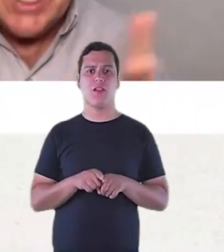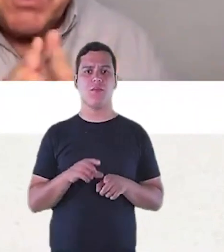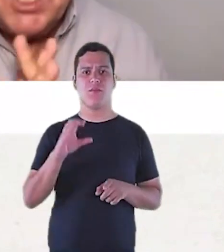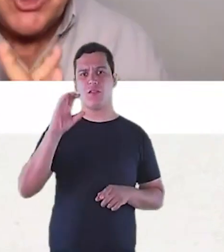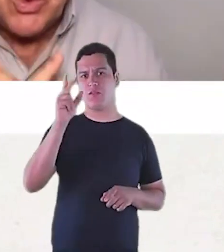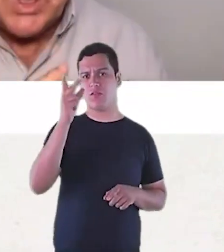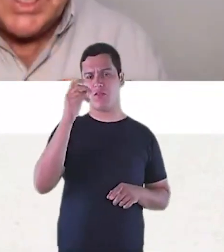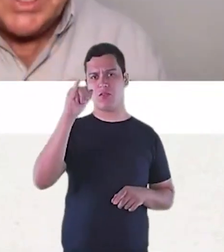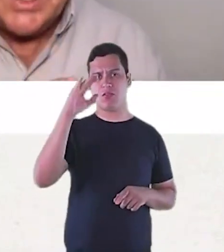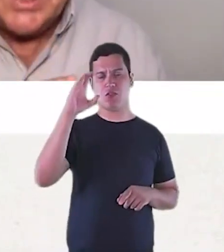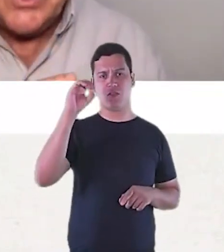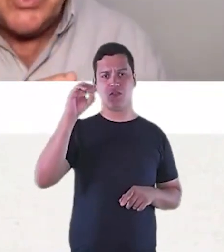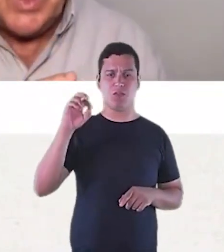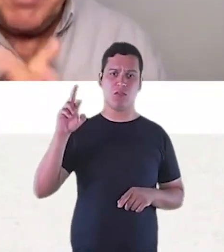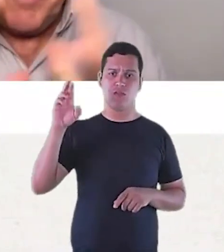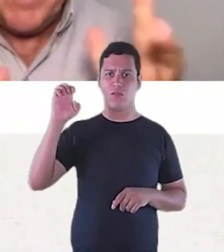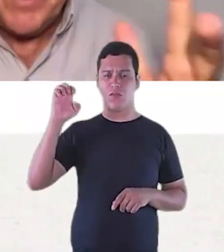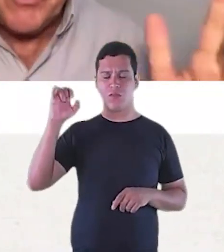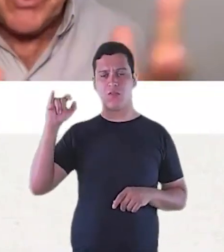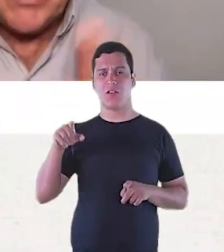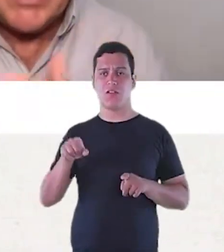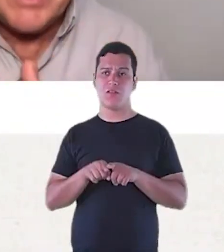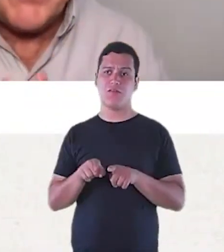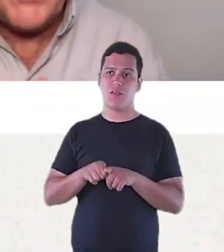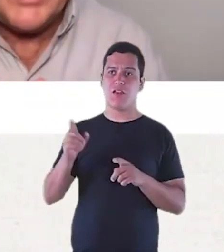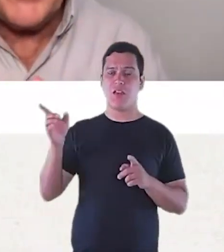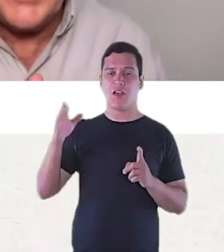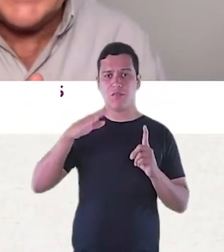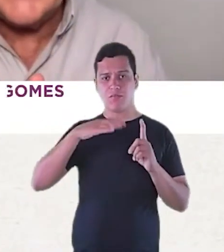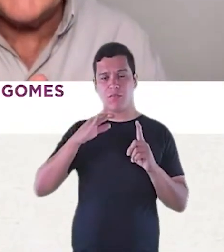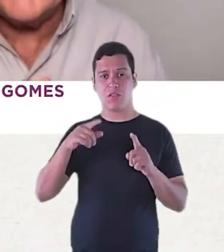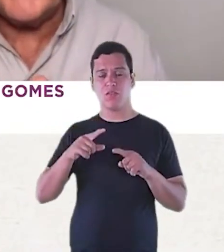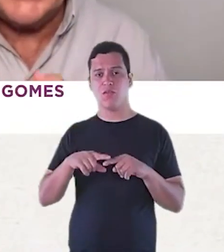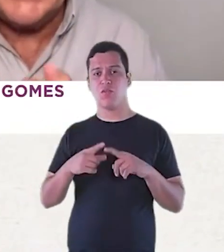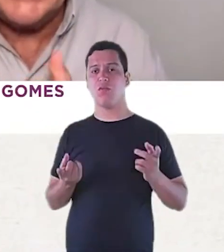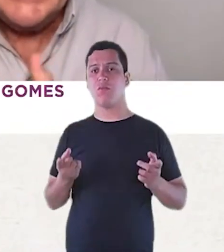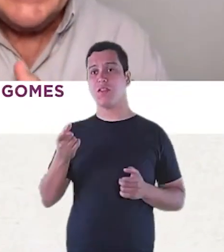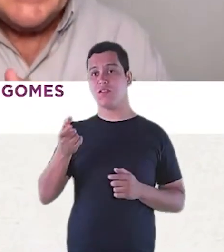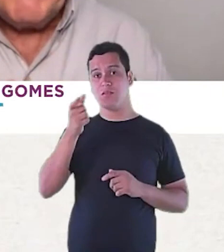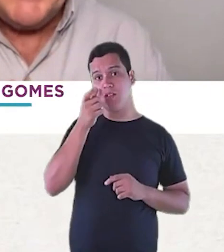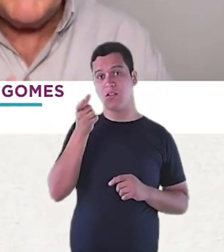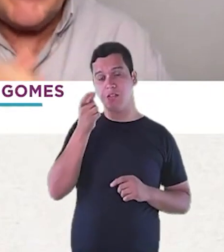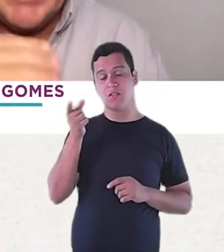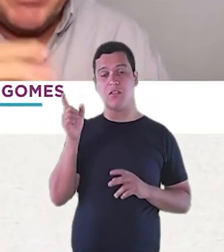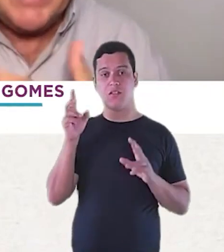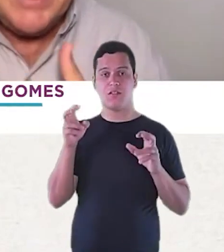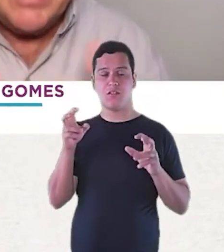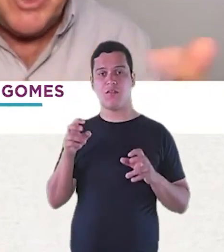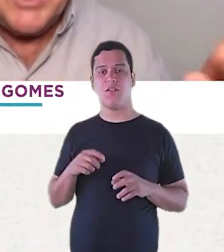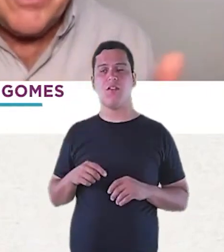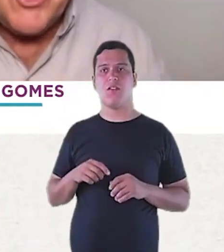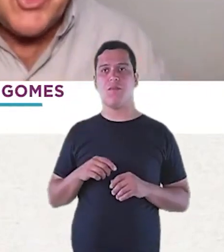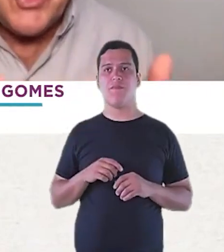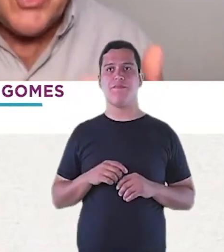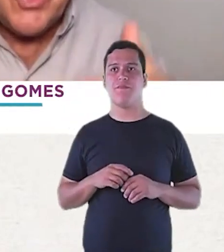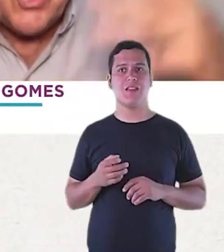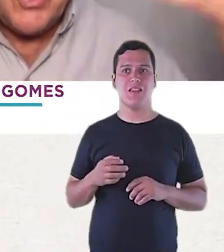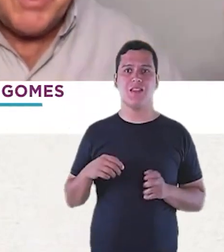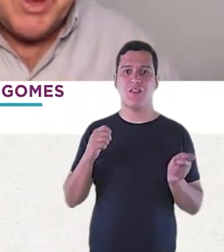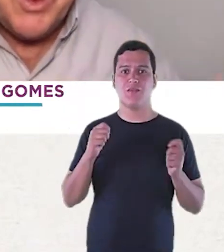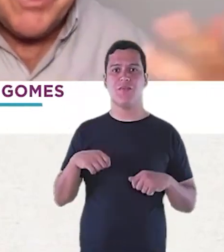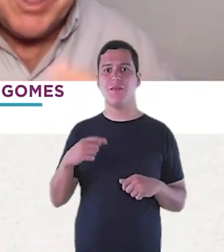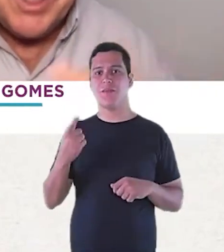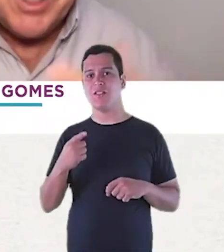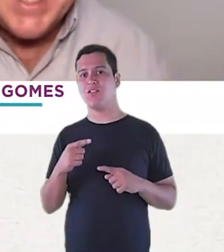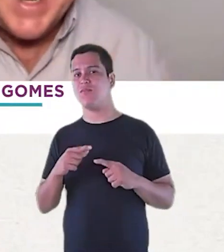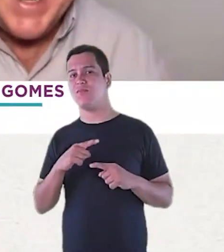um personagem mítico, né? O Agripa Vasconcelos escreveu um livro muito interessante sobre ele, mas não se sabe se ele realmente existiu